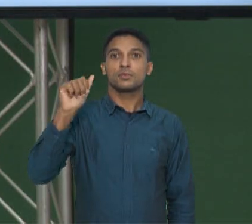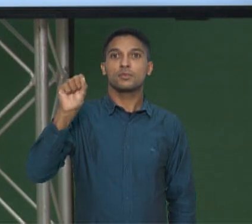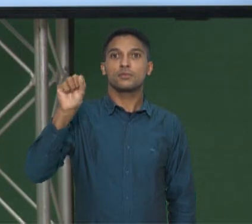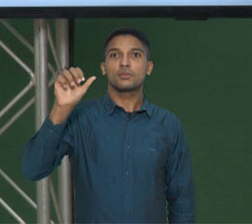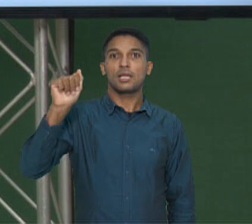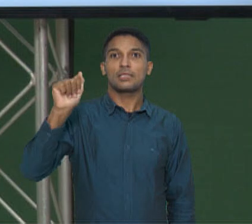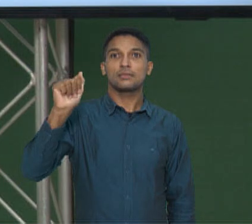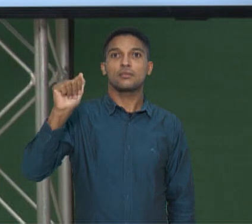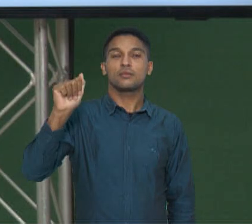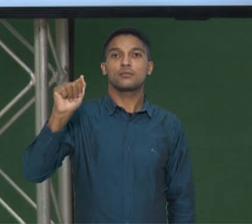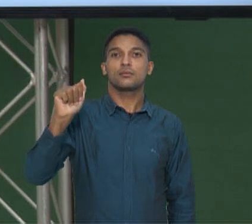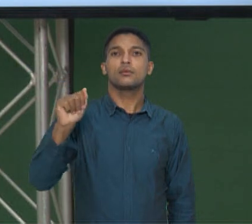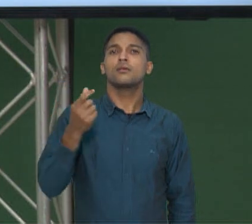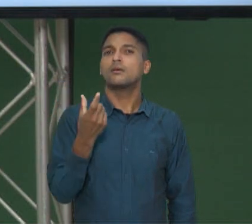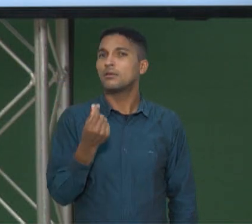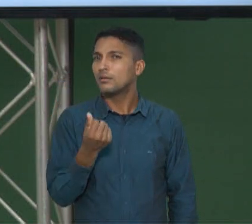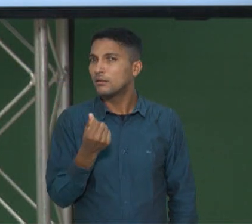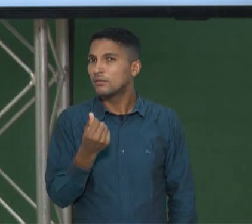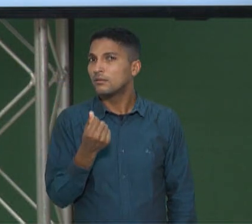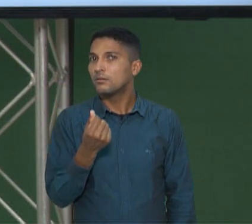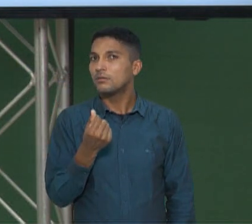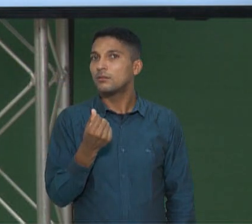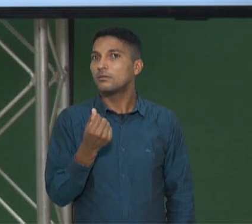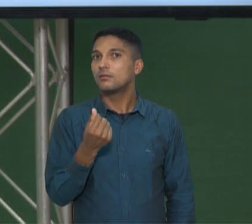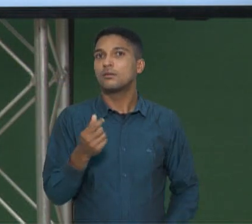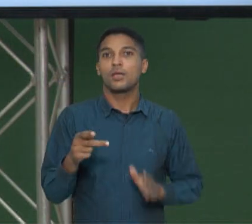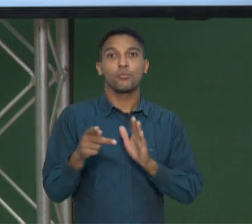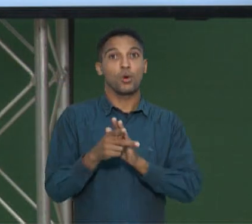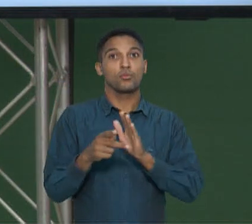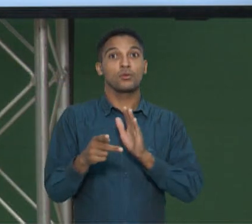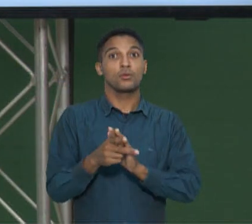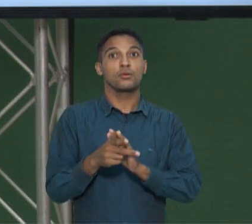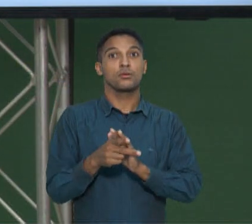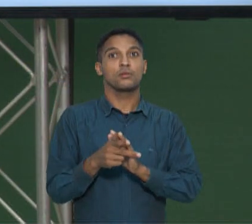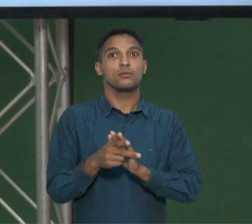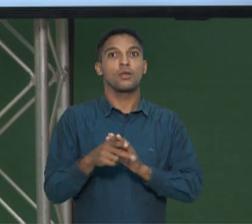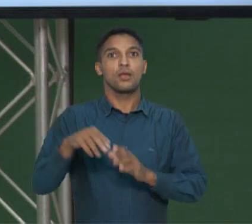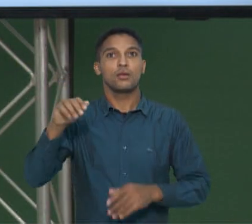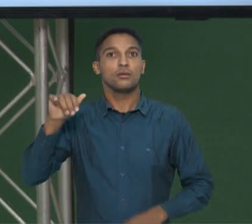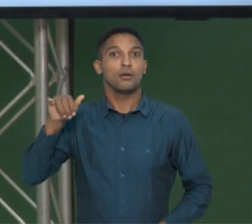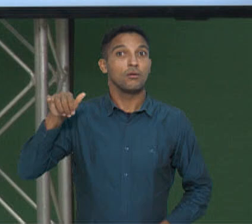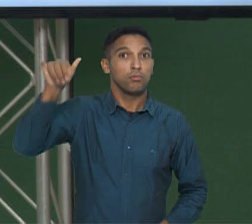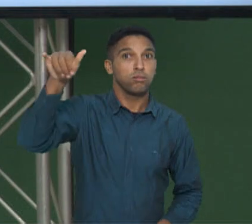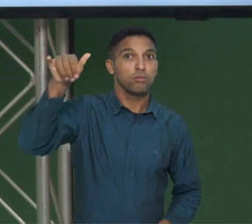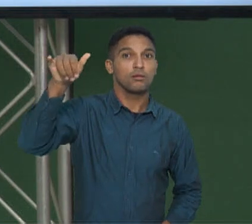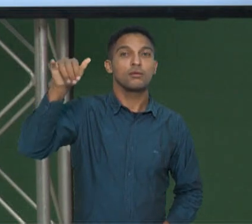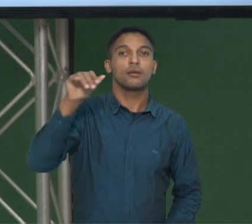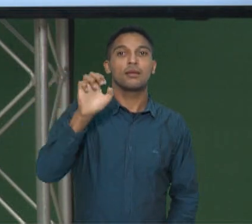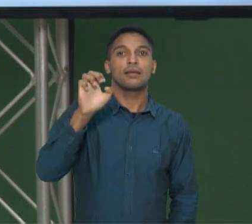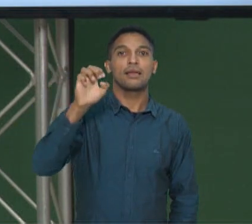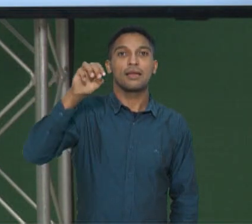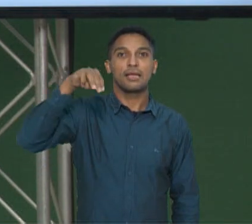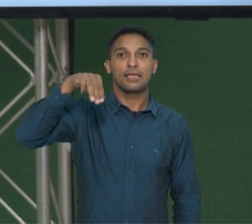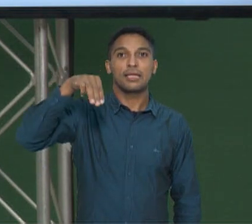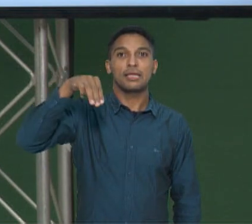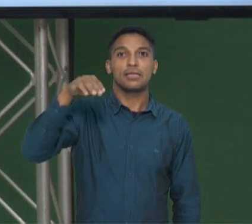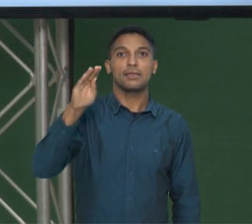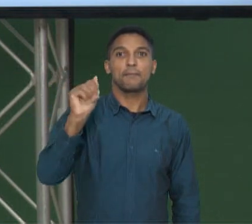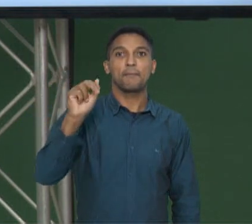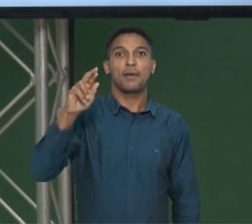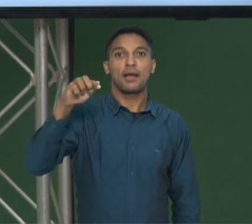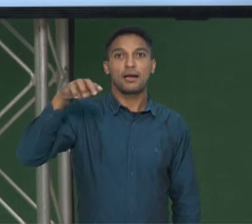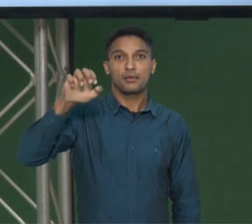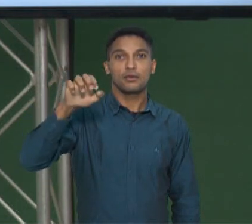utilizada. Custa tanto. Ok, gente? Atividade em 5, então, vocês vão